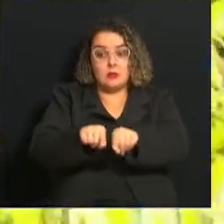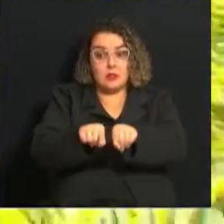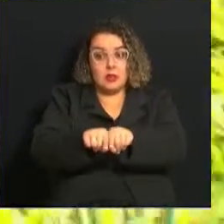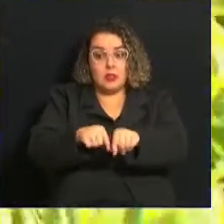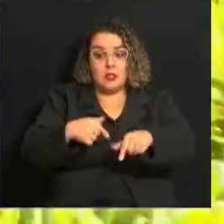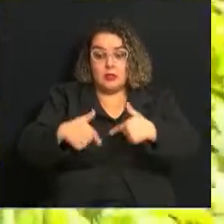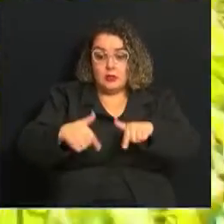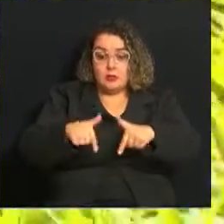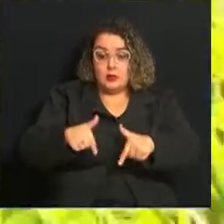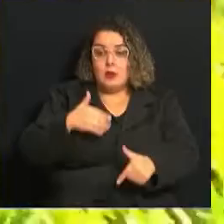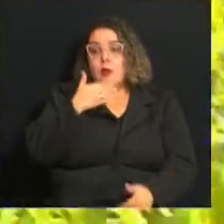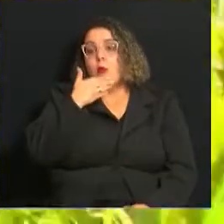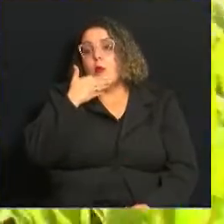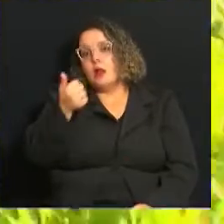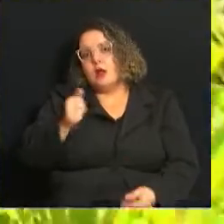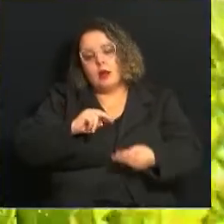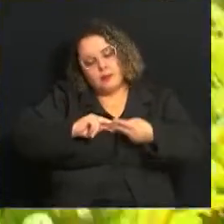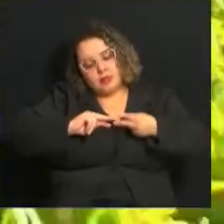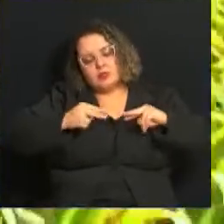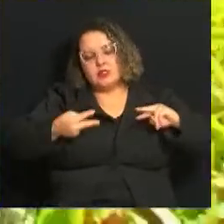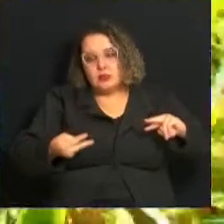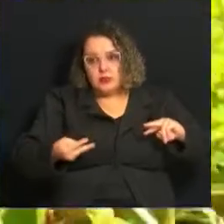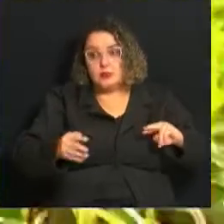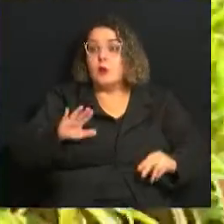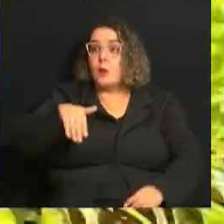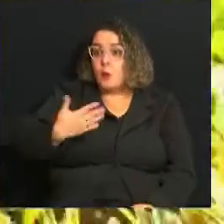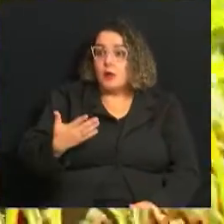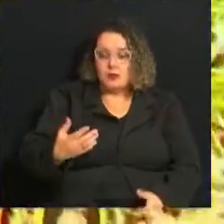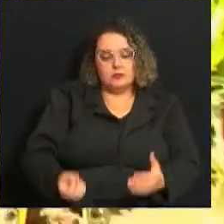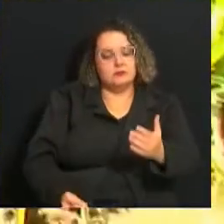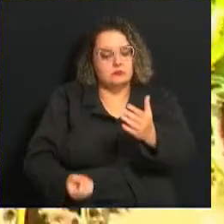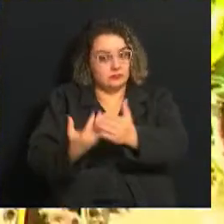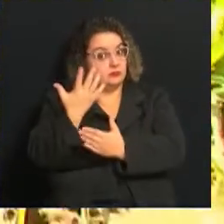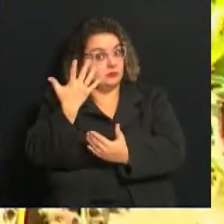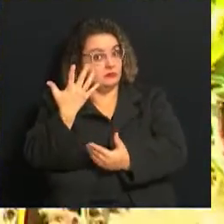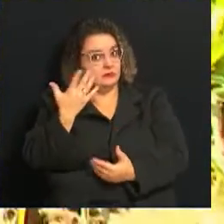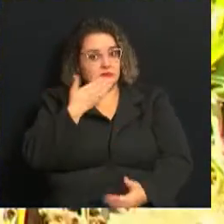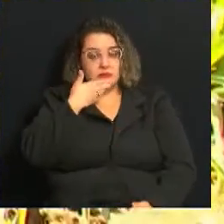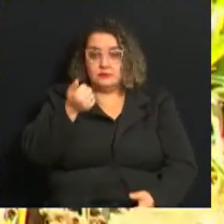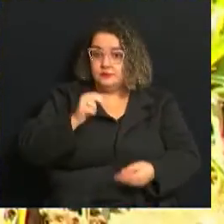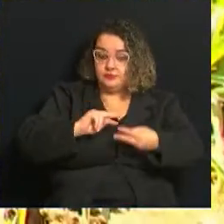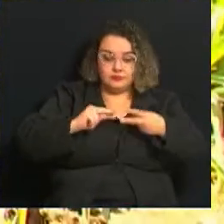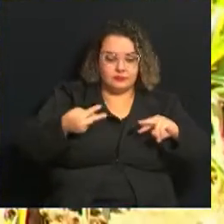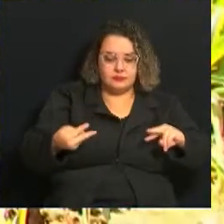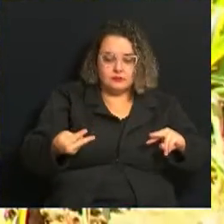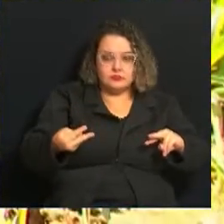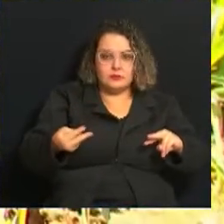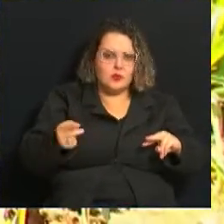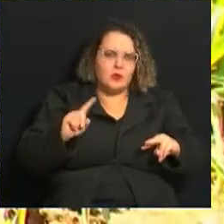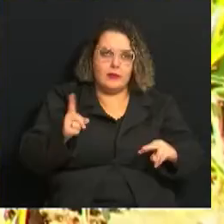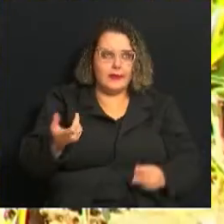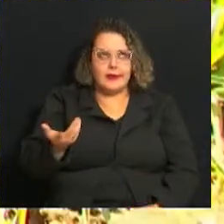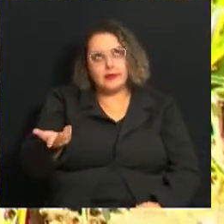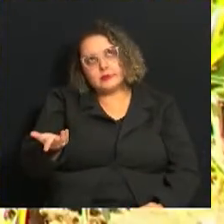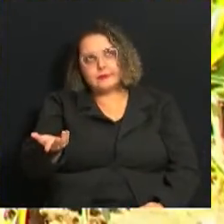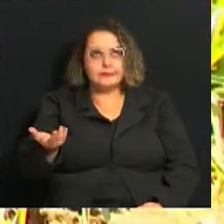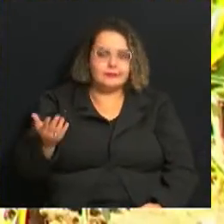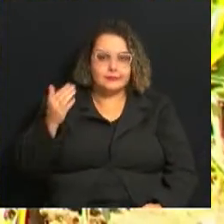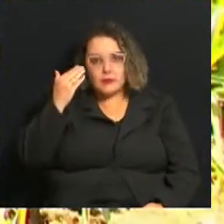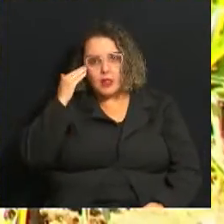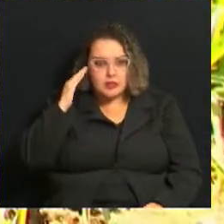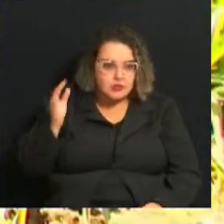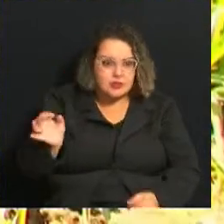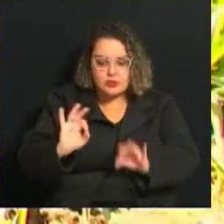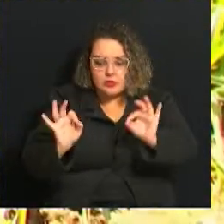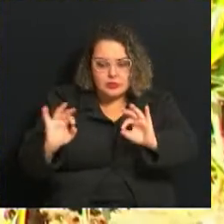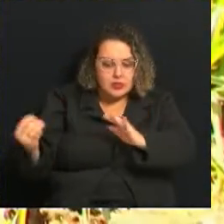o melhoramento genético. E na época que foi criado, o melhoramento genético não era uma coisa de destaque ainda em nenhuma instituição